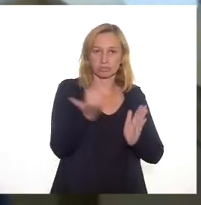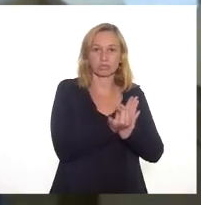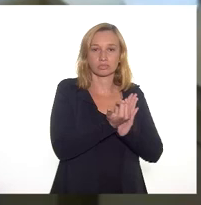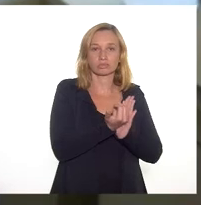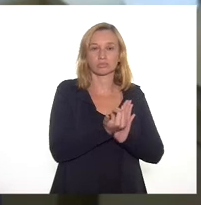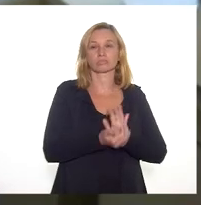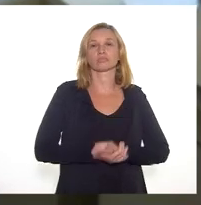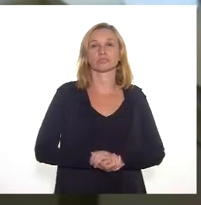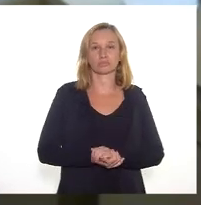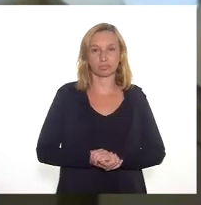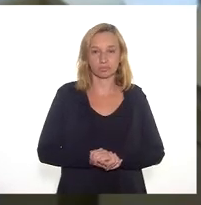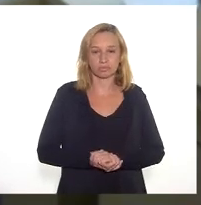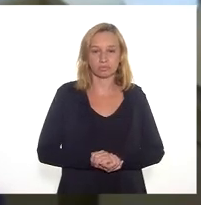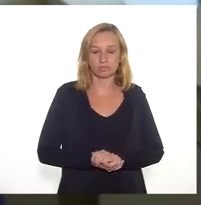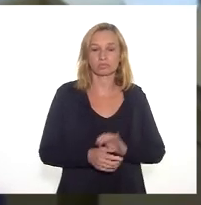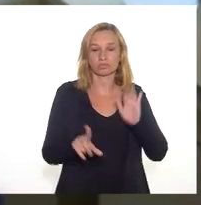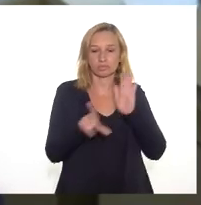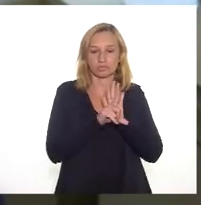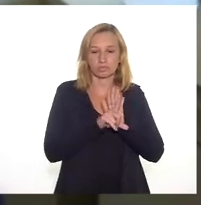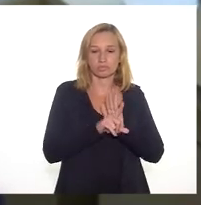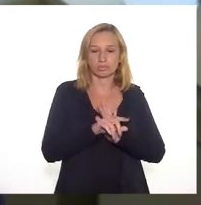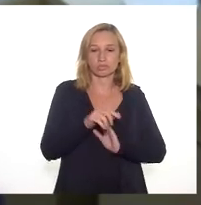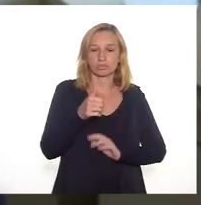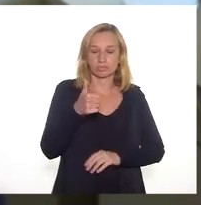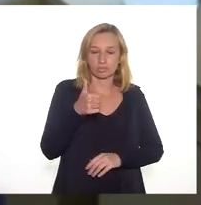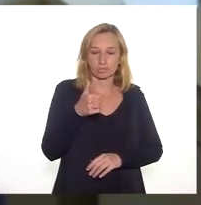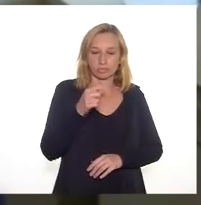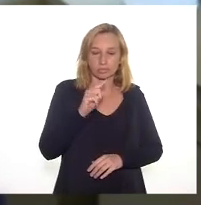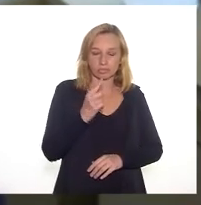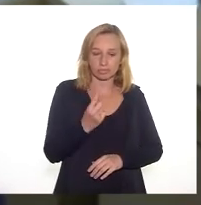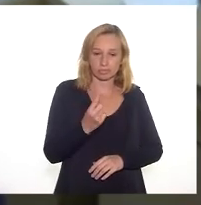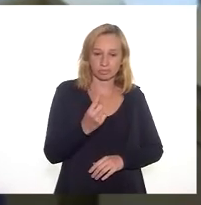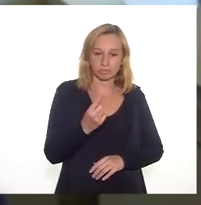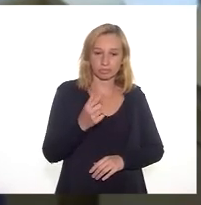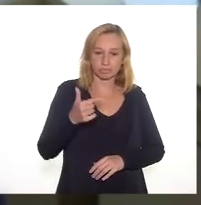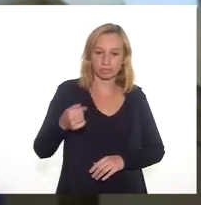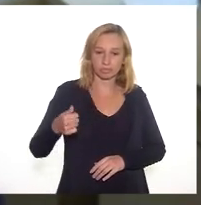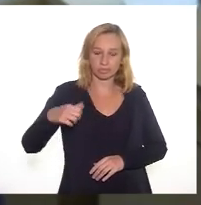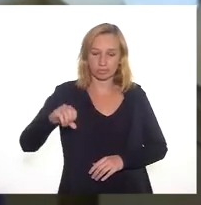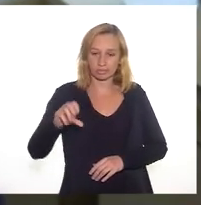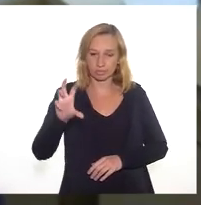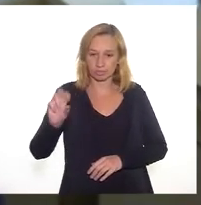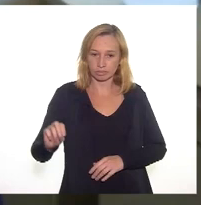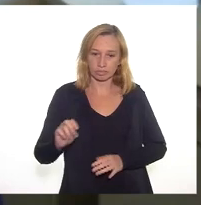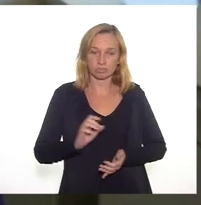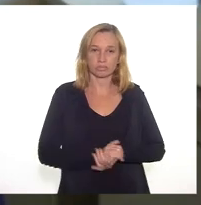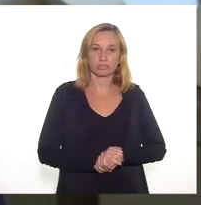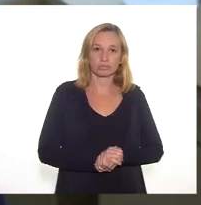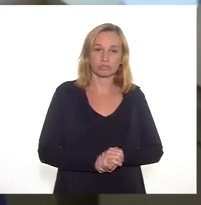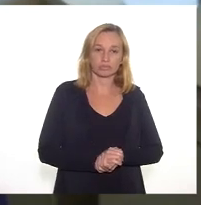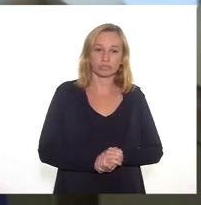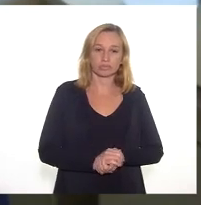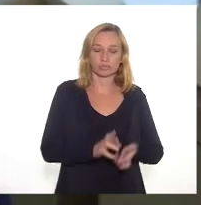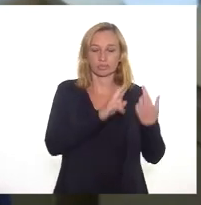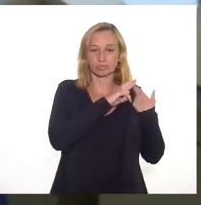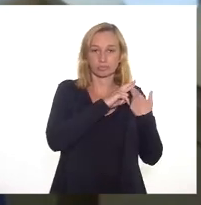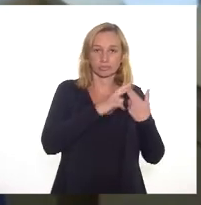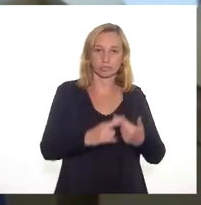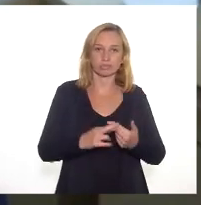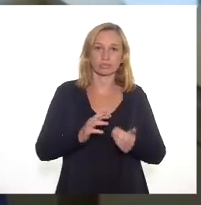de preceitos da Lei 1079 de 50, que rege o crime de